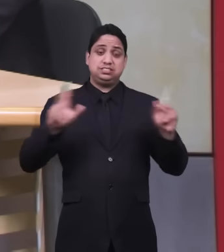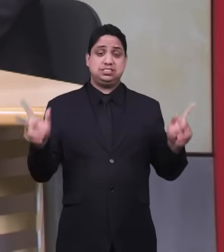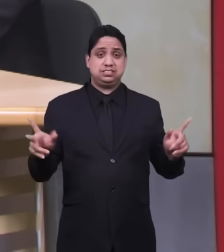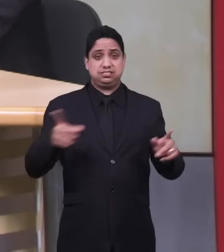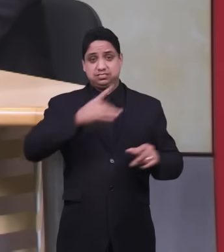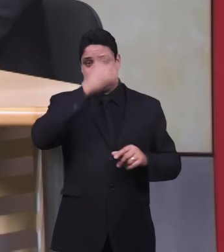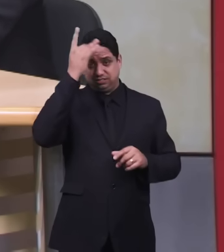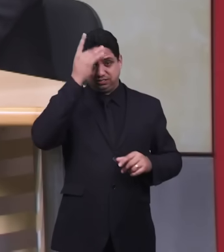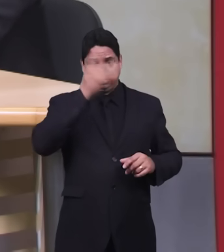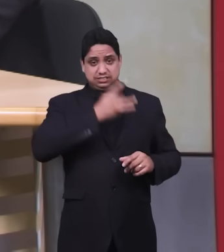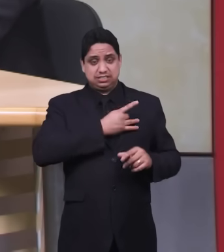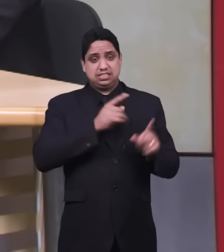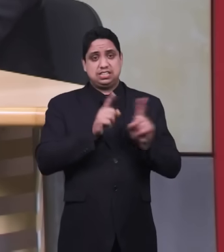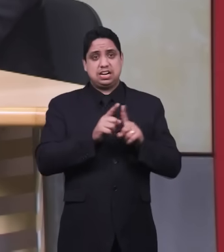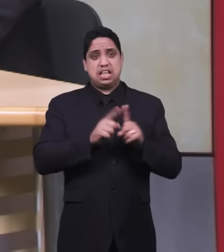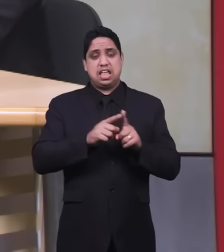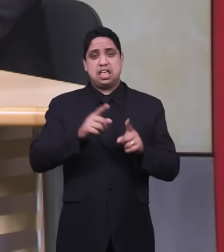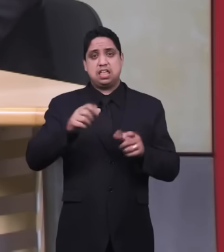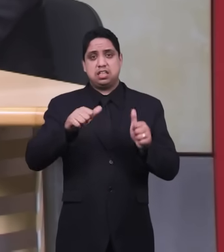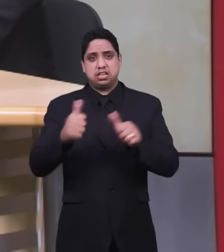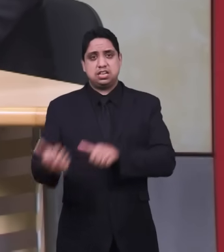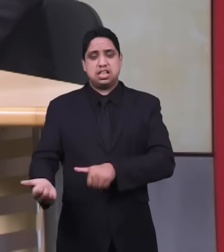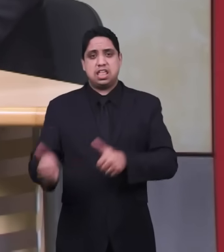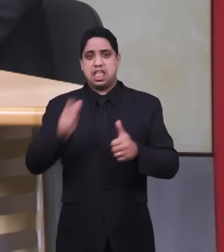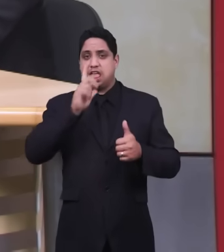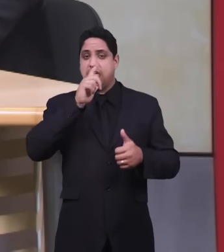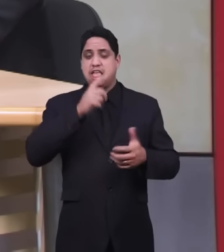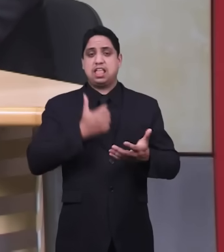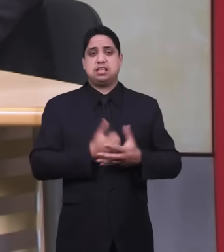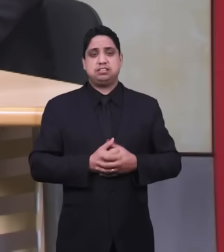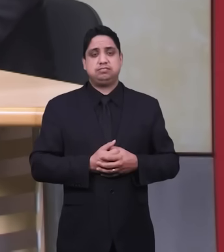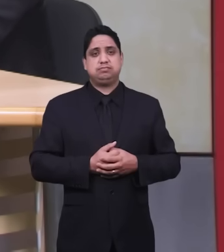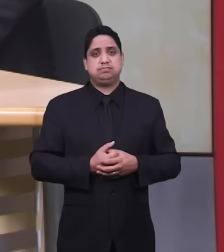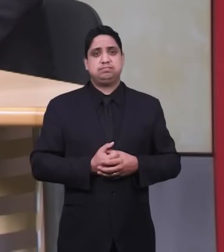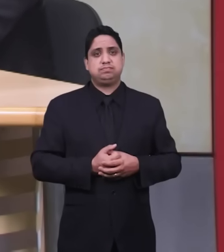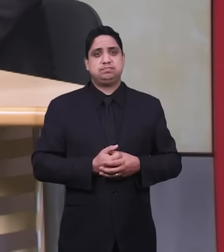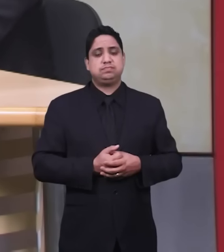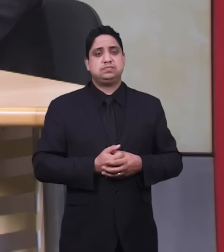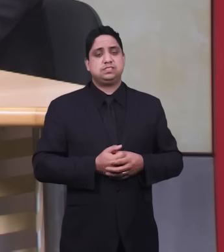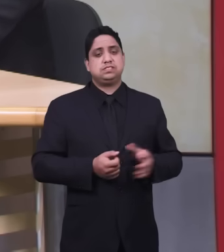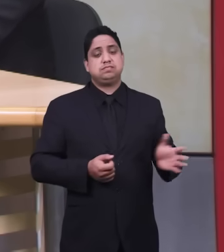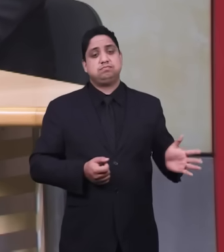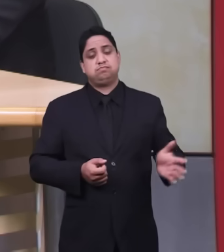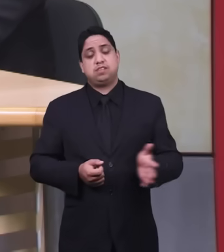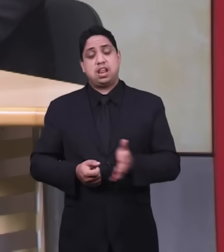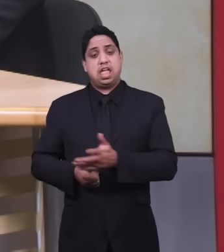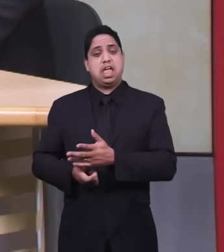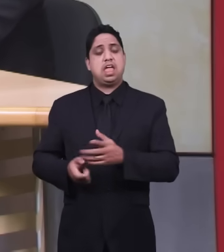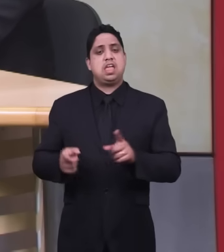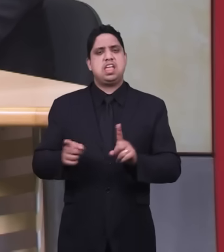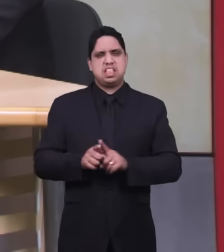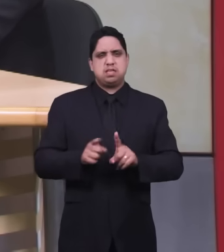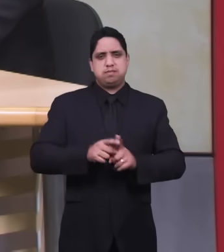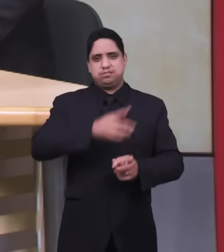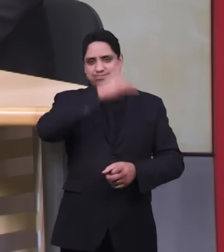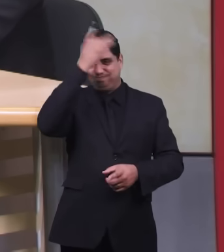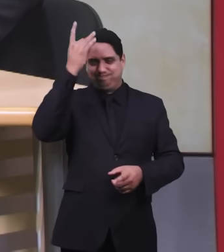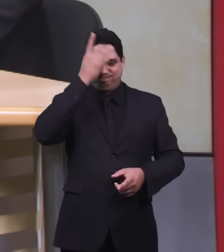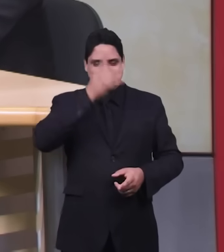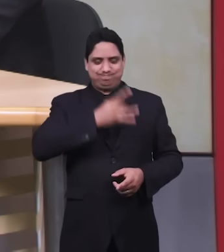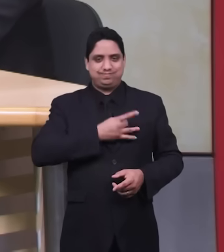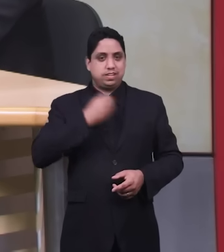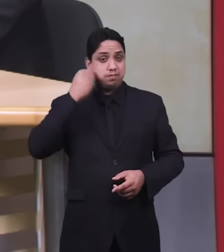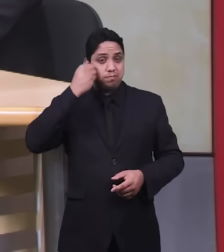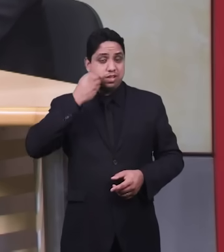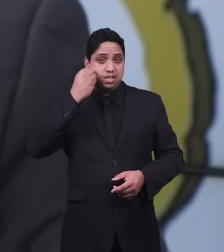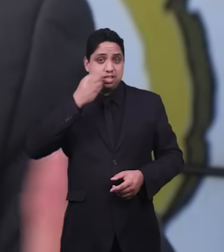diferença entre o batismo nas águas e o batismo com o Espírito Santo, não concorda? E é maravilhoso essa distinção. O batismo com o Espírito Santo traz experiências novas, né?